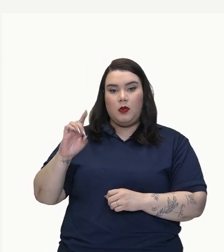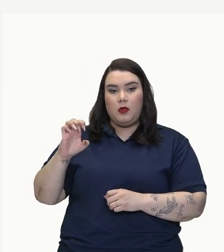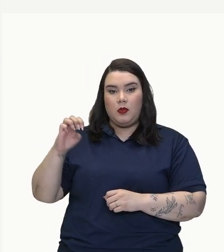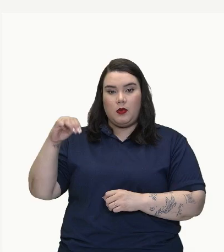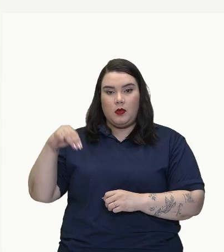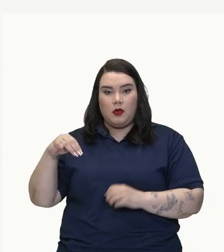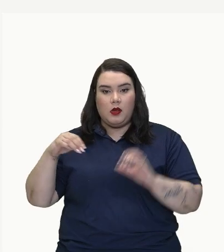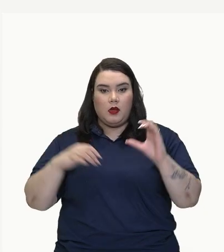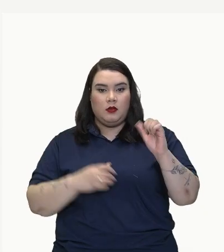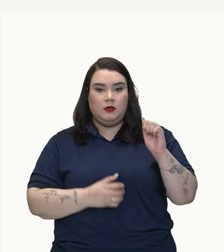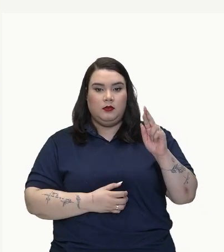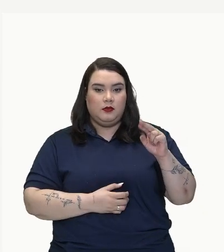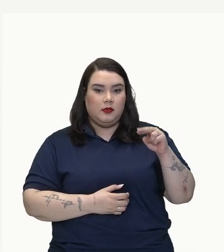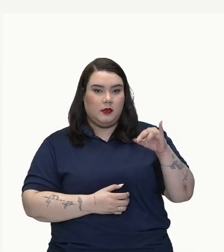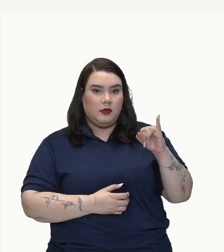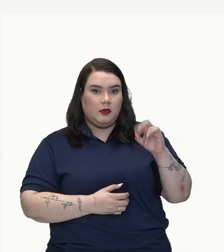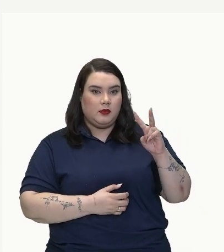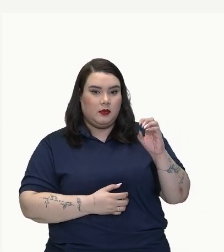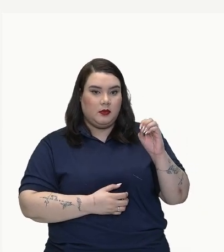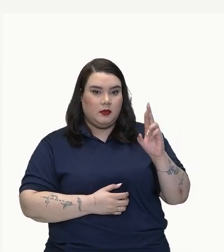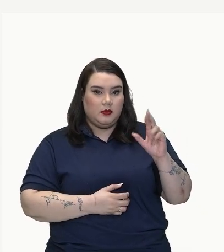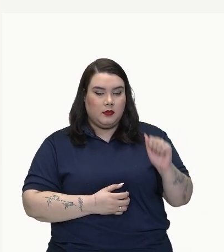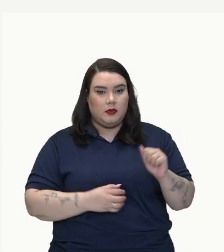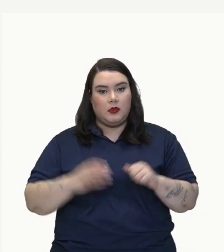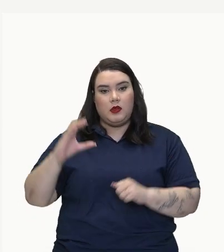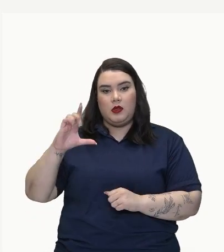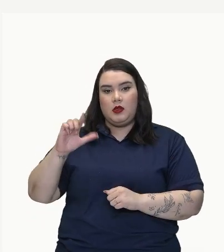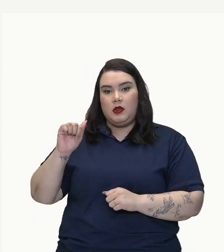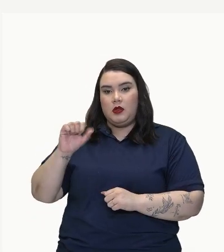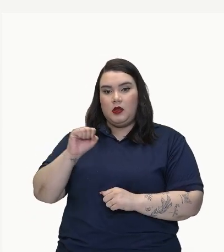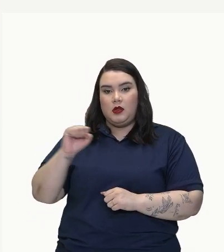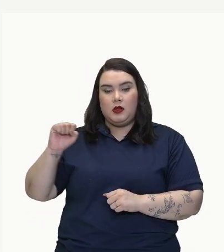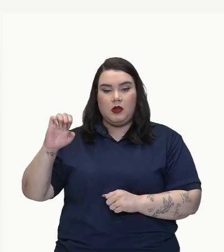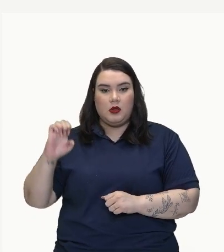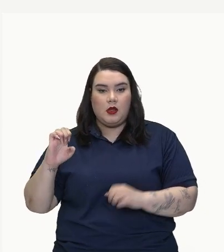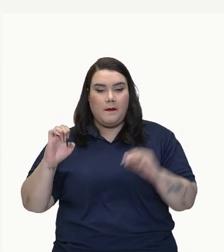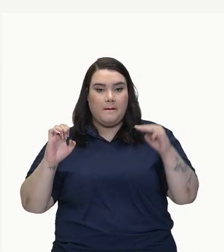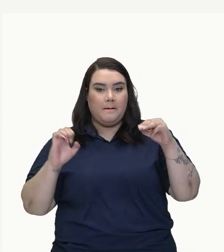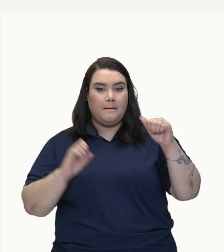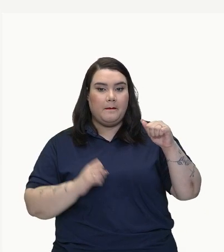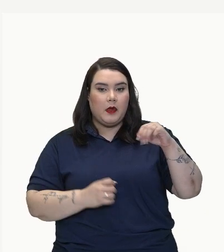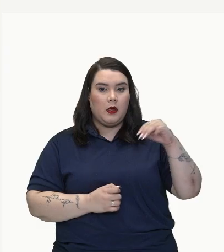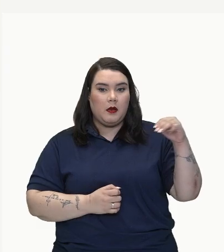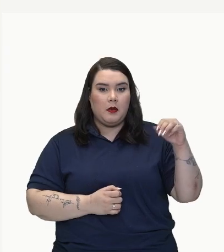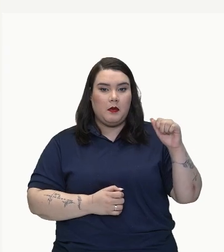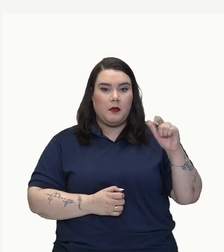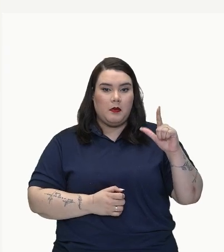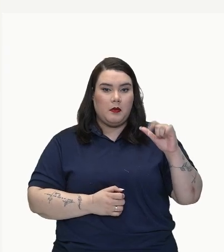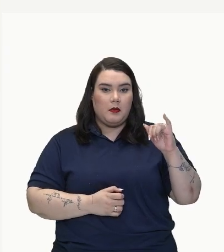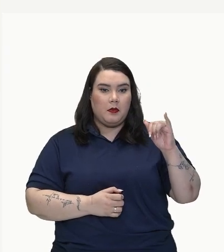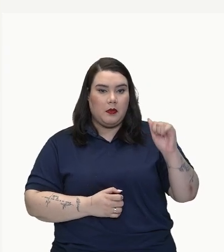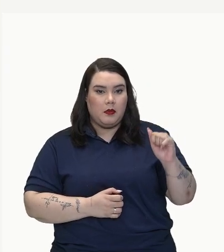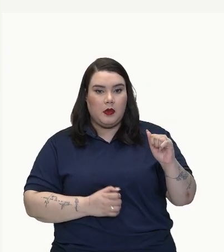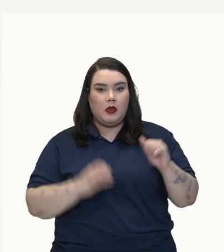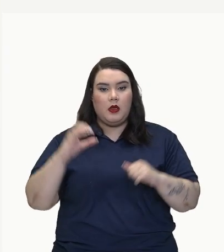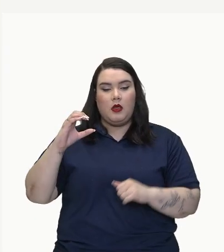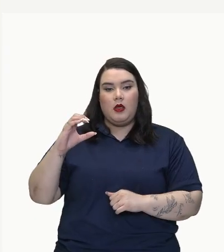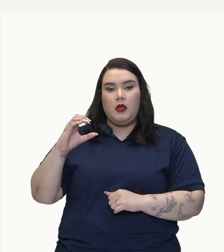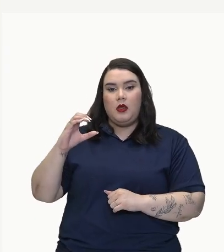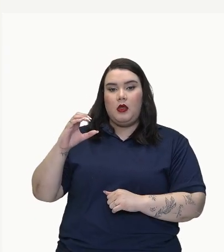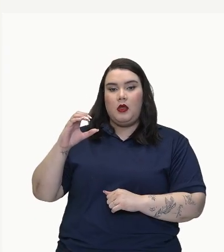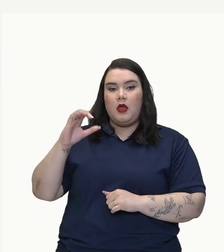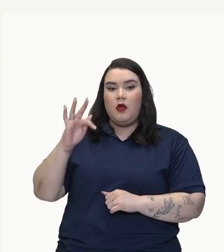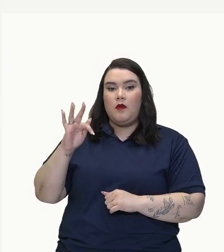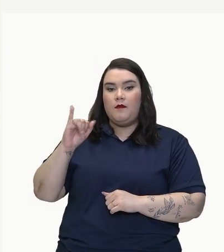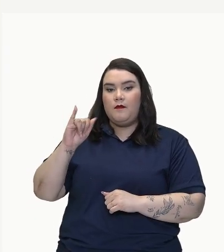classe Mammalia, dentro de um filo, que é o filo Chordata, que vai estar dentro de um reino, que é o reino Animalia. Tá?